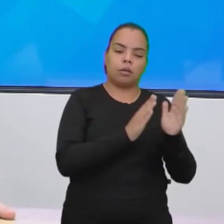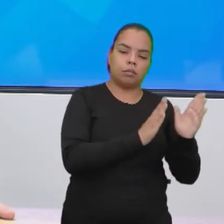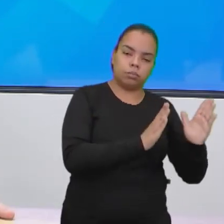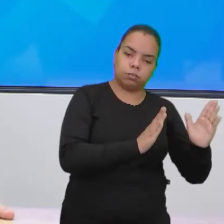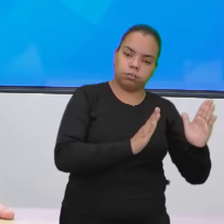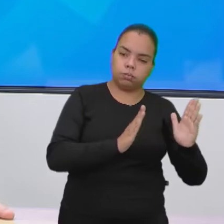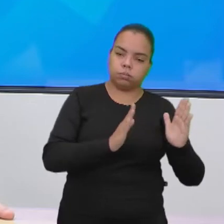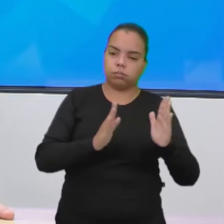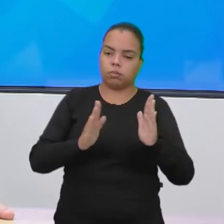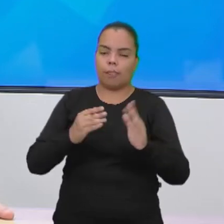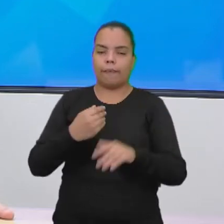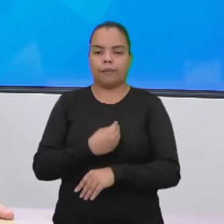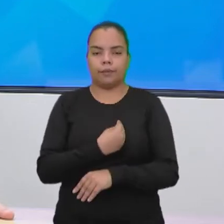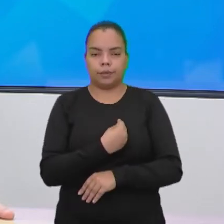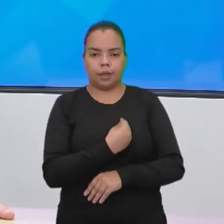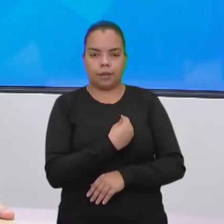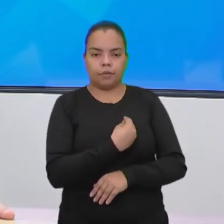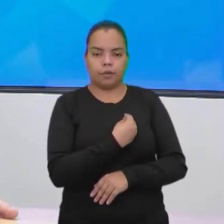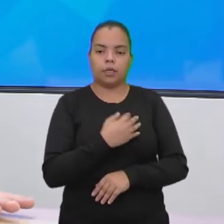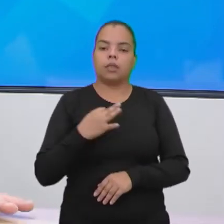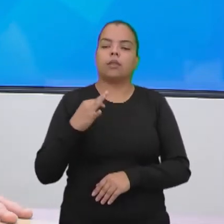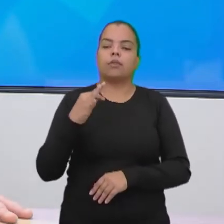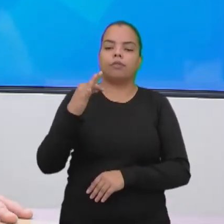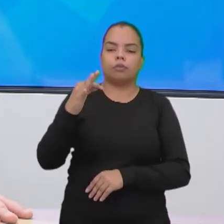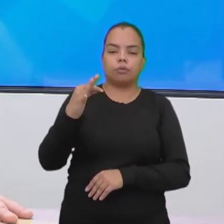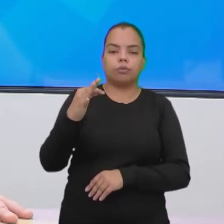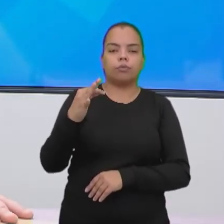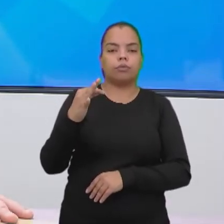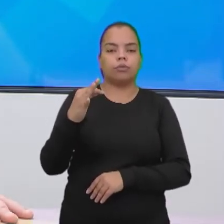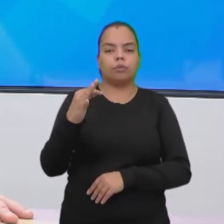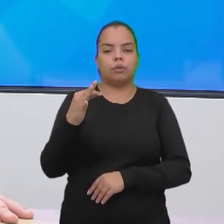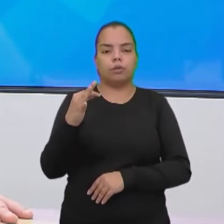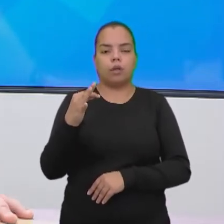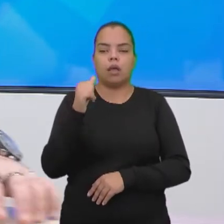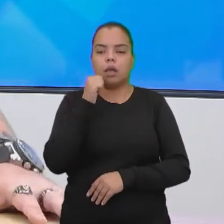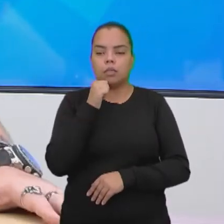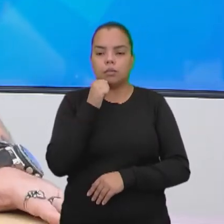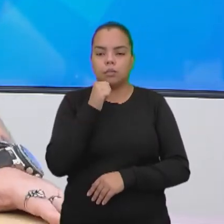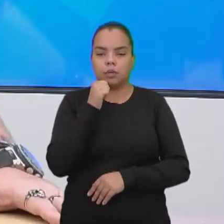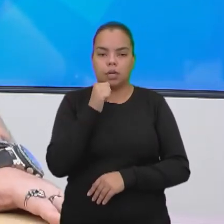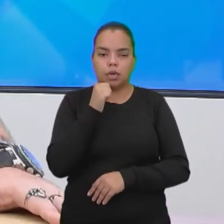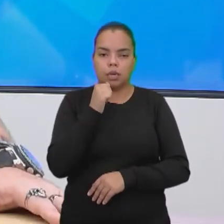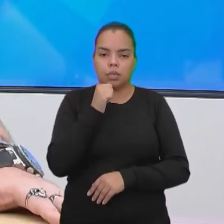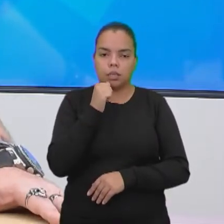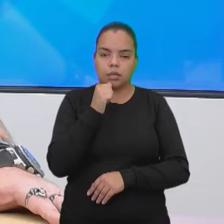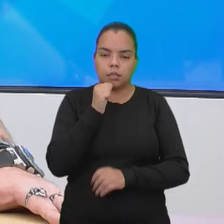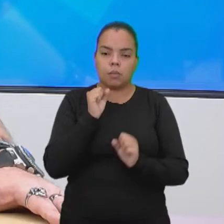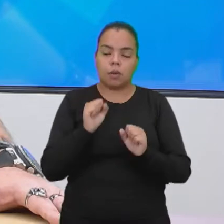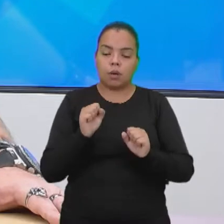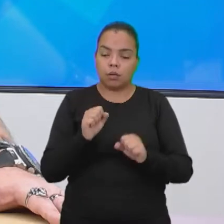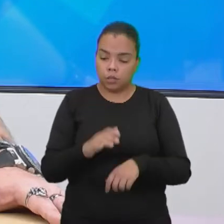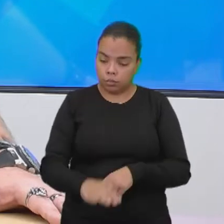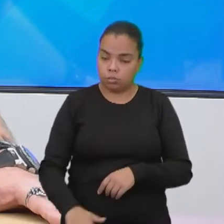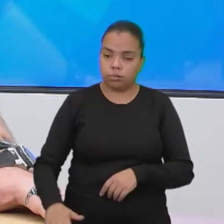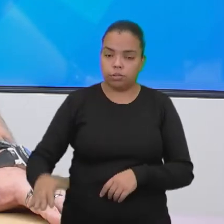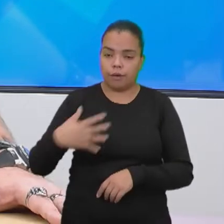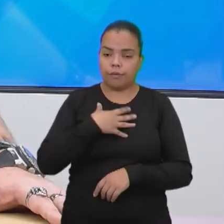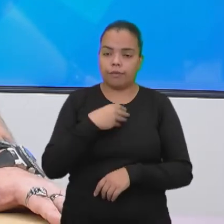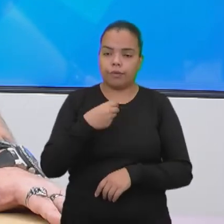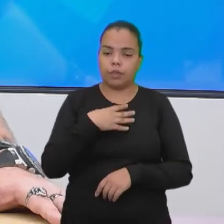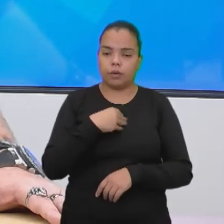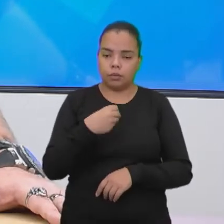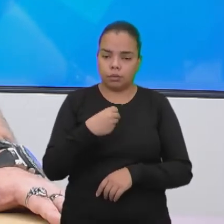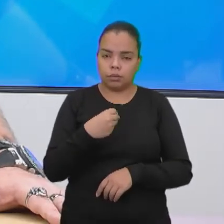né, que aí, logicamente, né, com o futuro, né, aí as mulheres elas podem aí criar seus filhos, né, tendo aí o seu mercado de